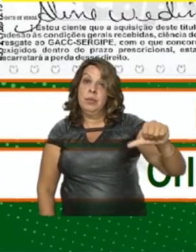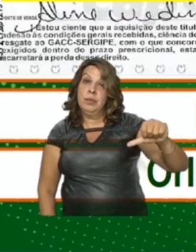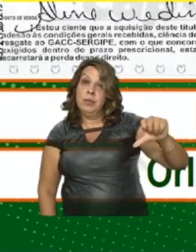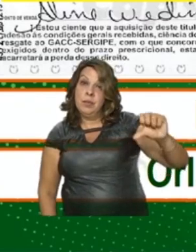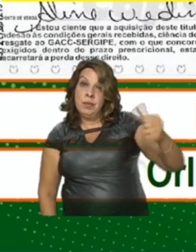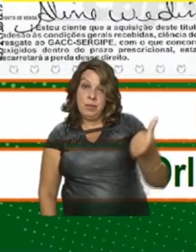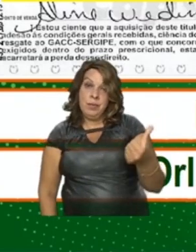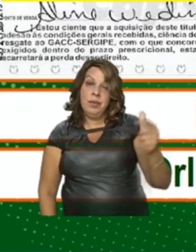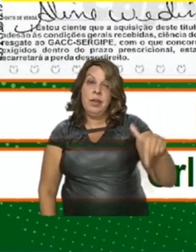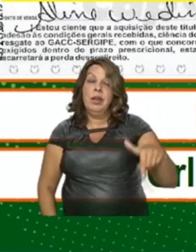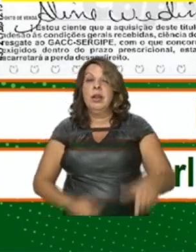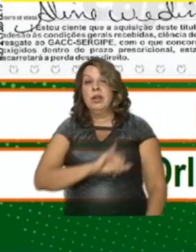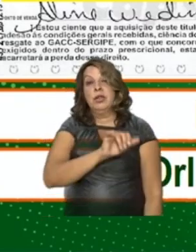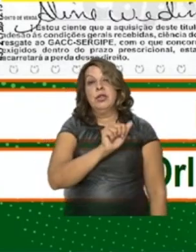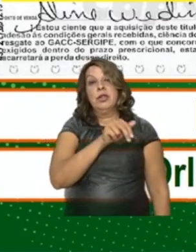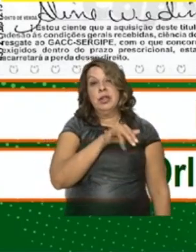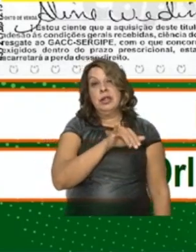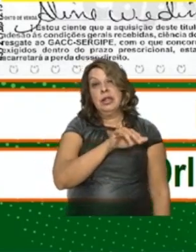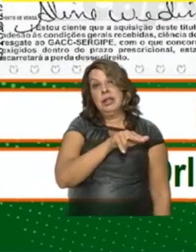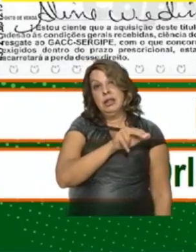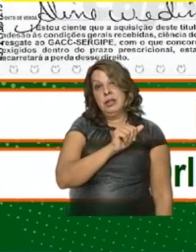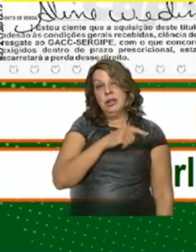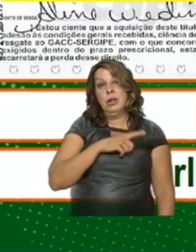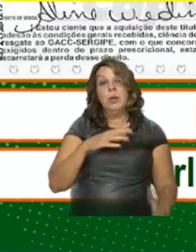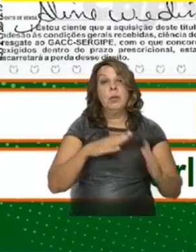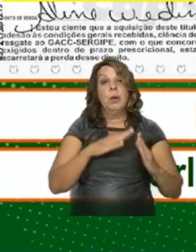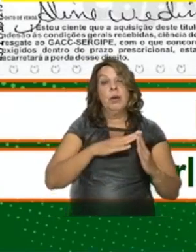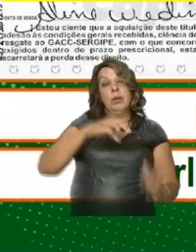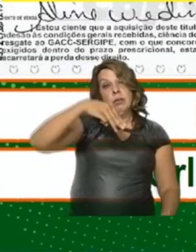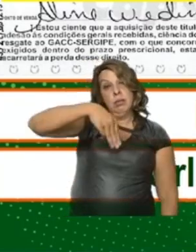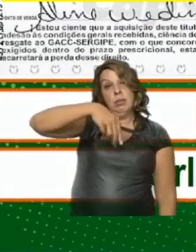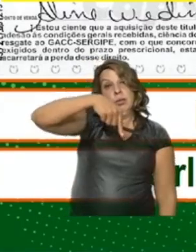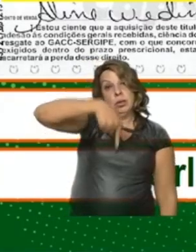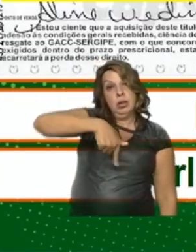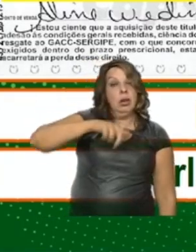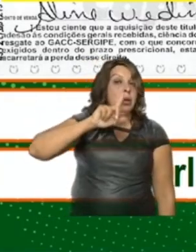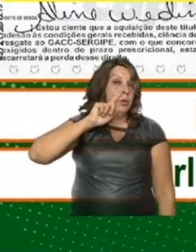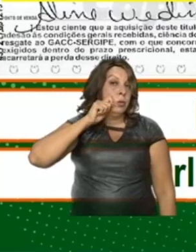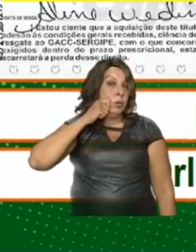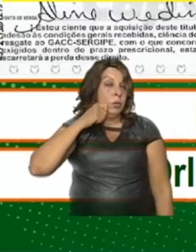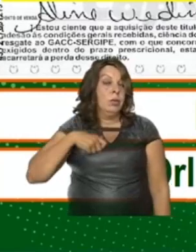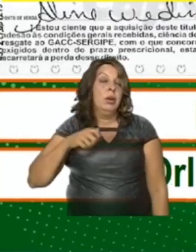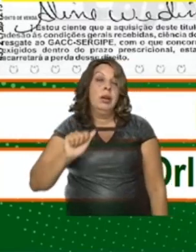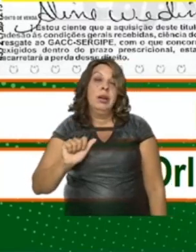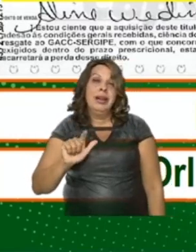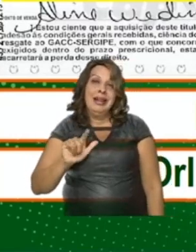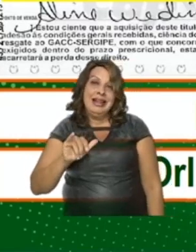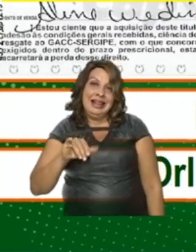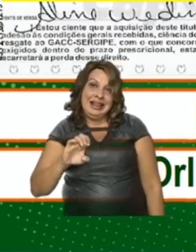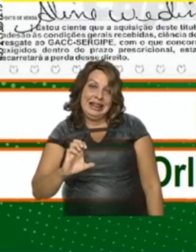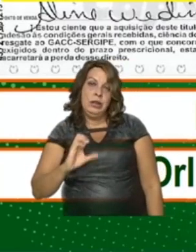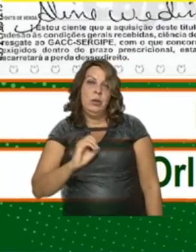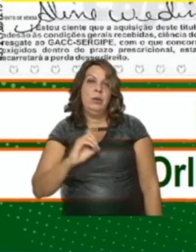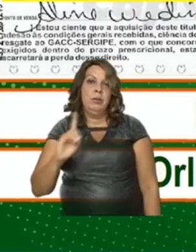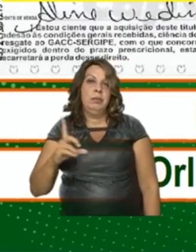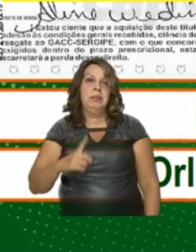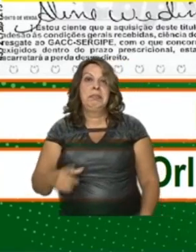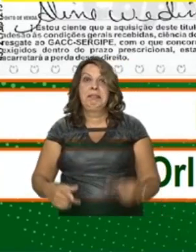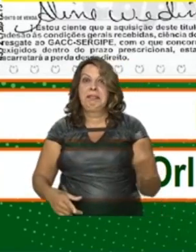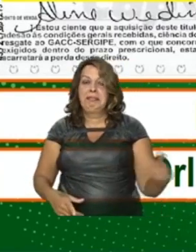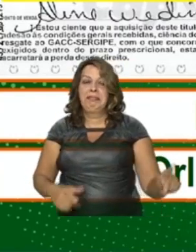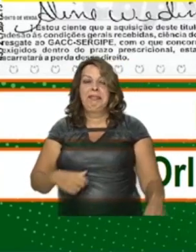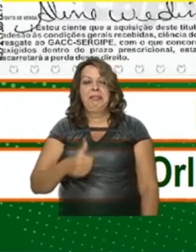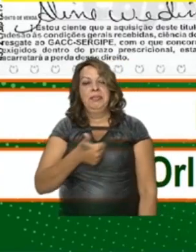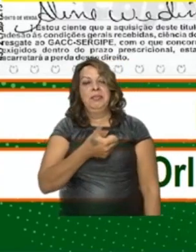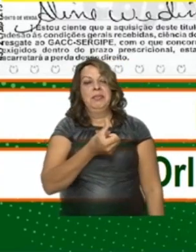101296, numeração da Janaína Rodrigues Santos, moradora do Mosqueiro em Aracaju. A Aline foi a pé quente da regional Orlando Dantas. E aqui o título,